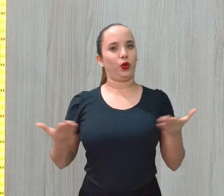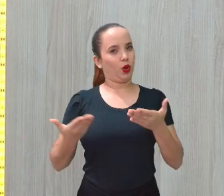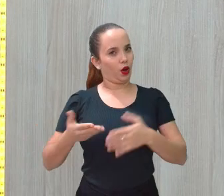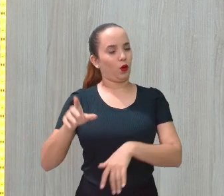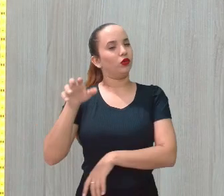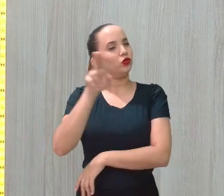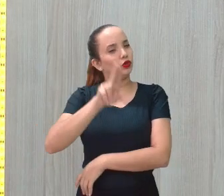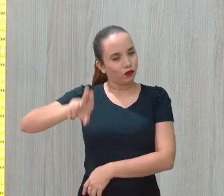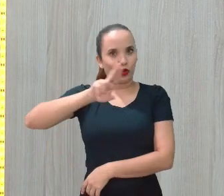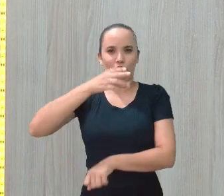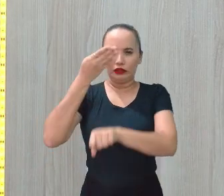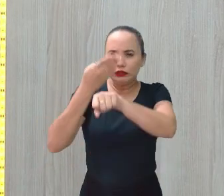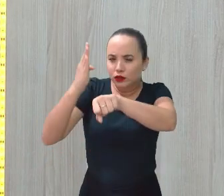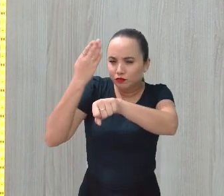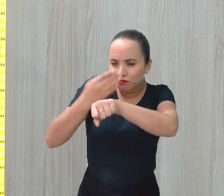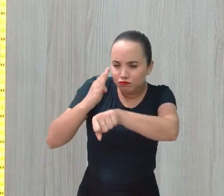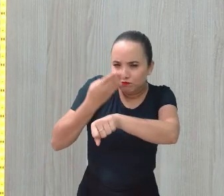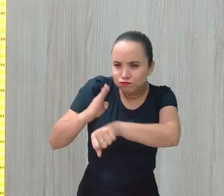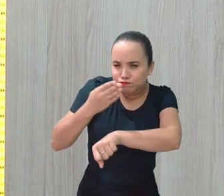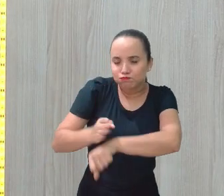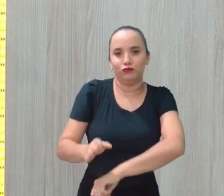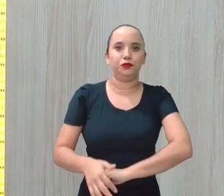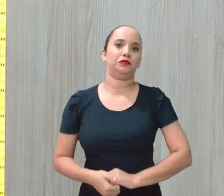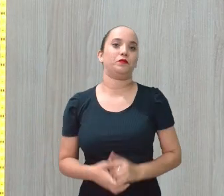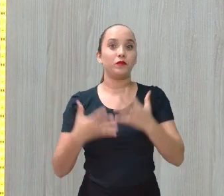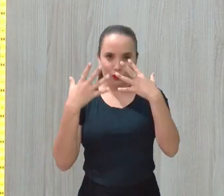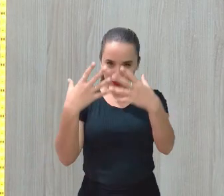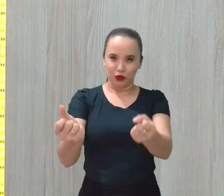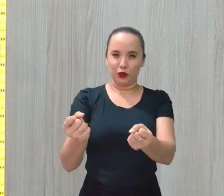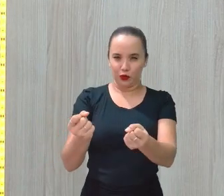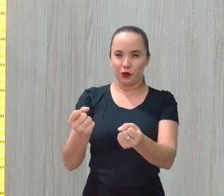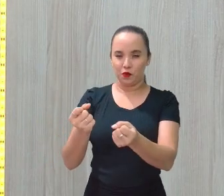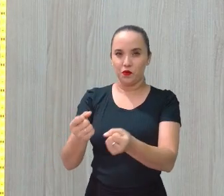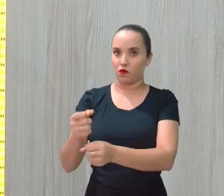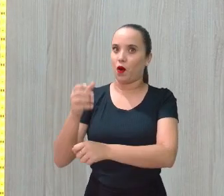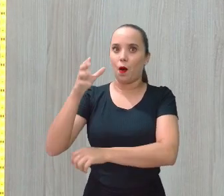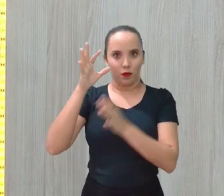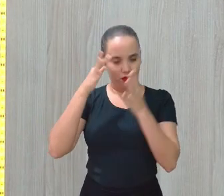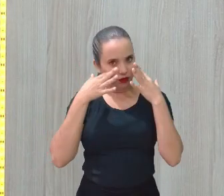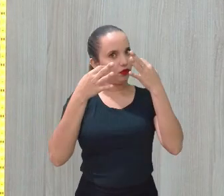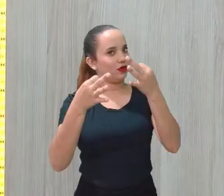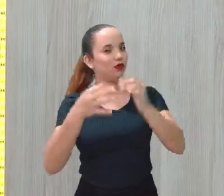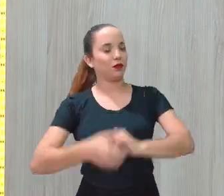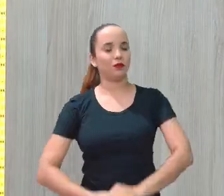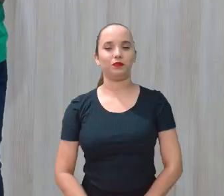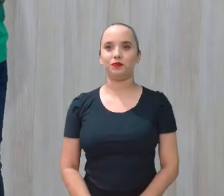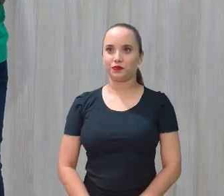né? Vamos botar a mão na massa, como o professor Tiago falou. Então vamos embora aí, preste atenção.